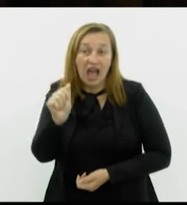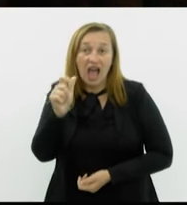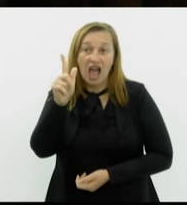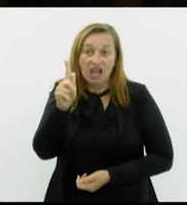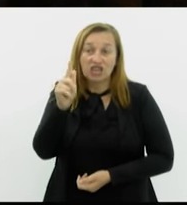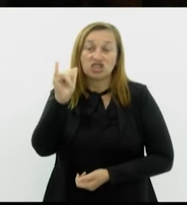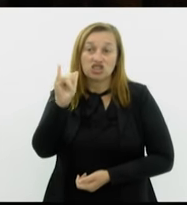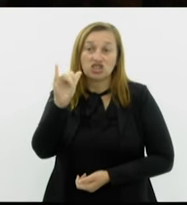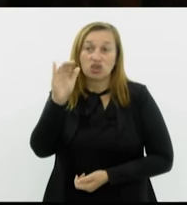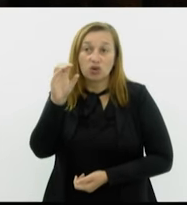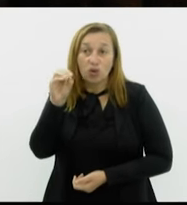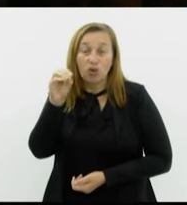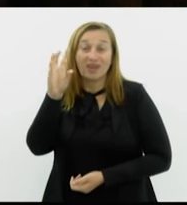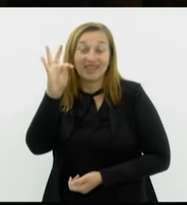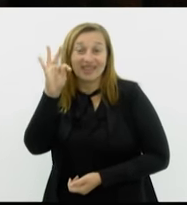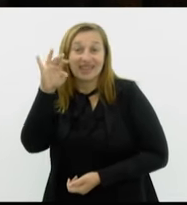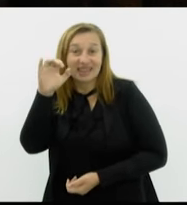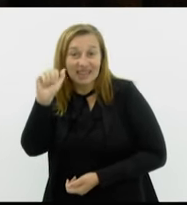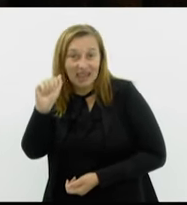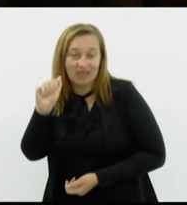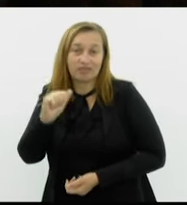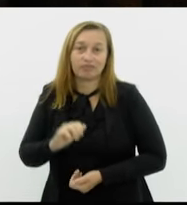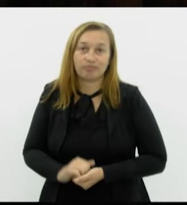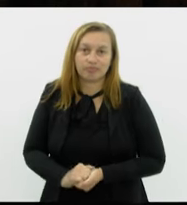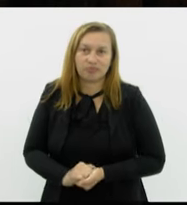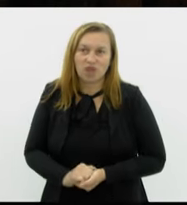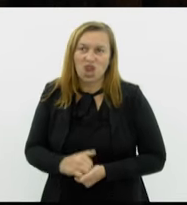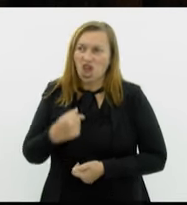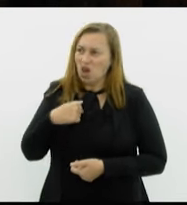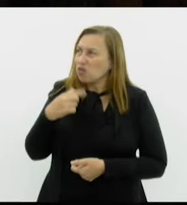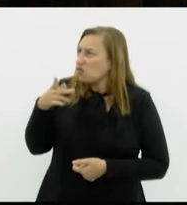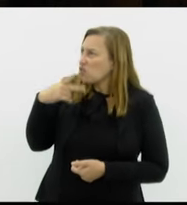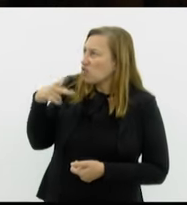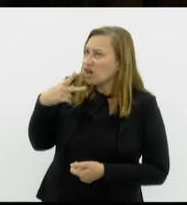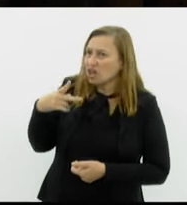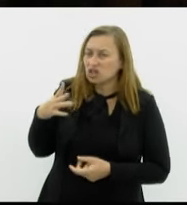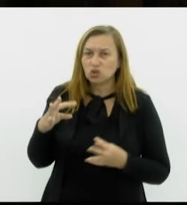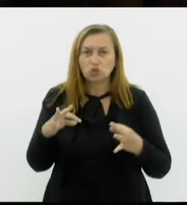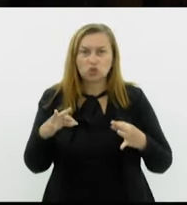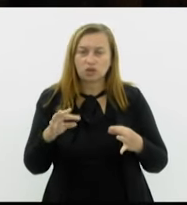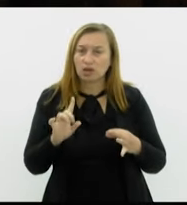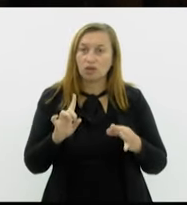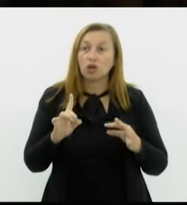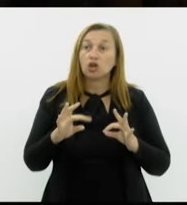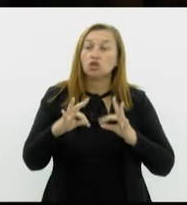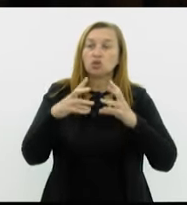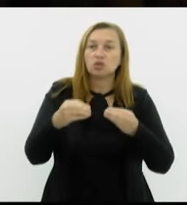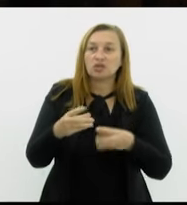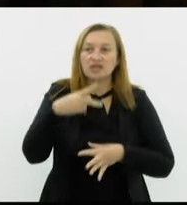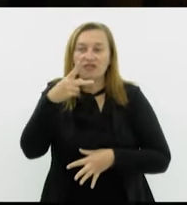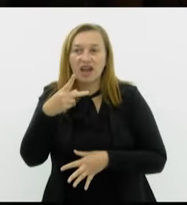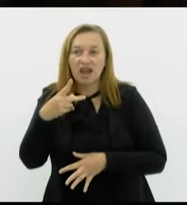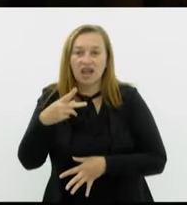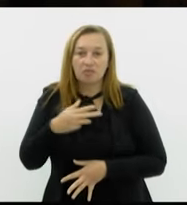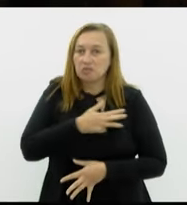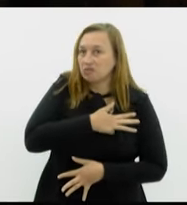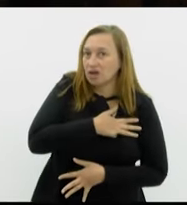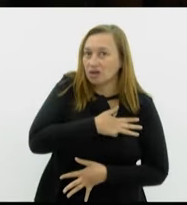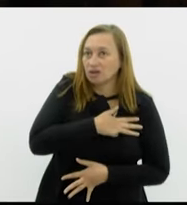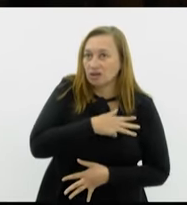Não estou aqui dizendo, porque hoje em dia tudo que você fala aí vem Lula, Bolsonaro, não é nada